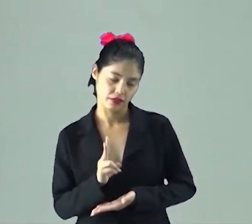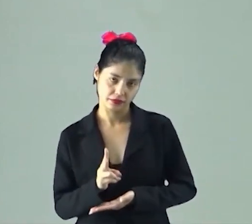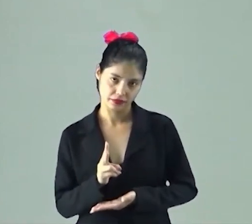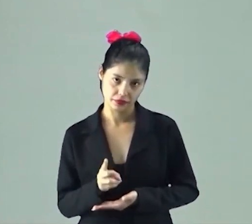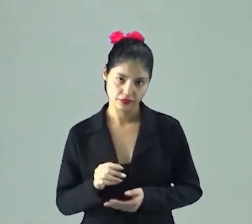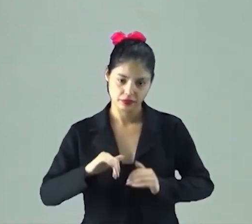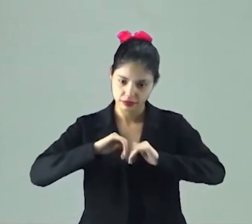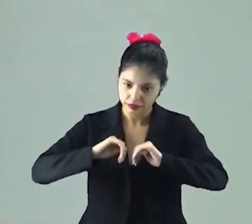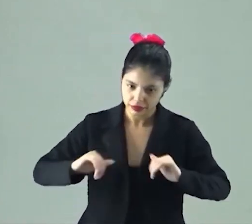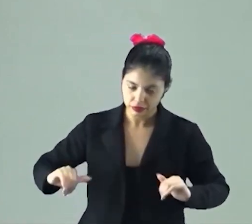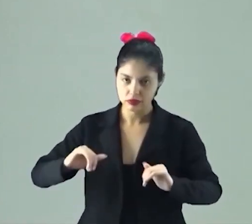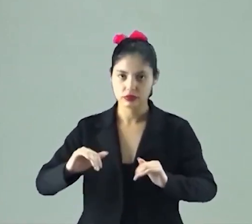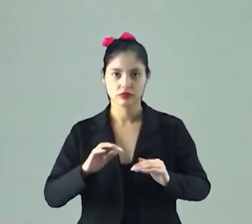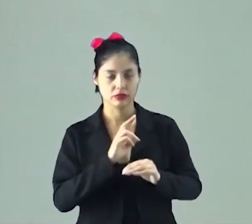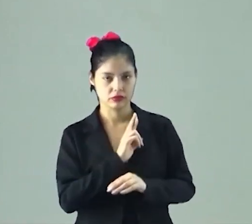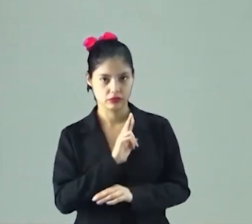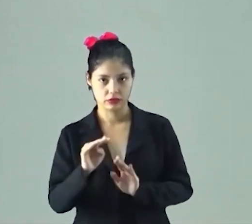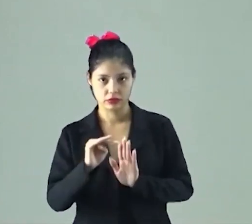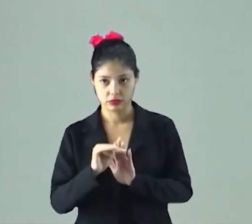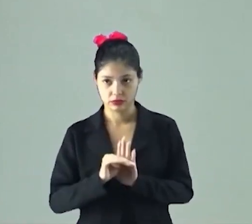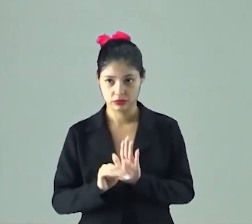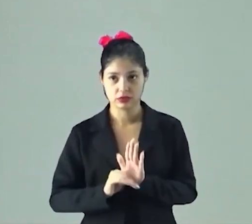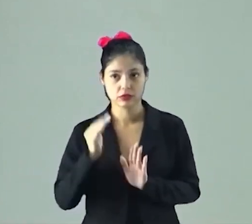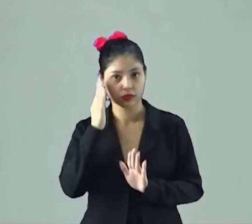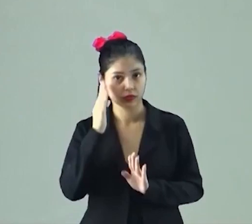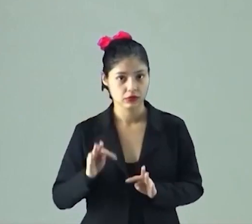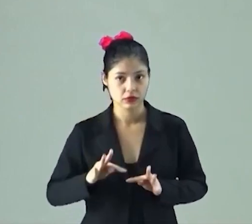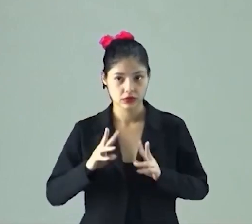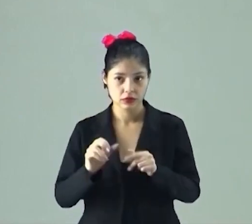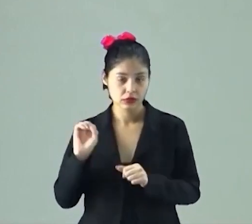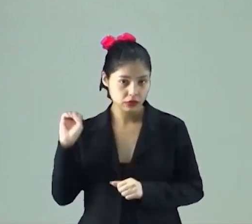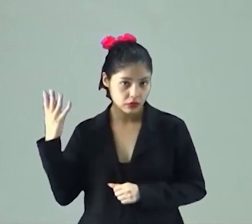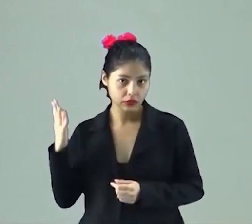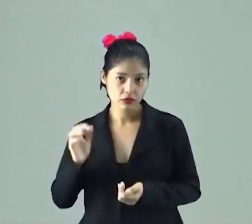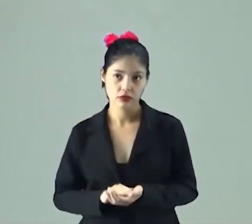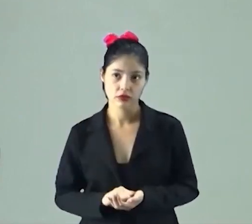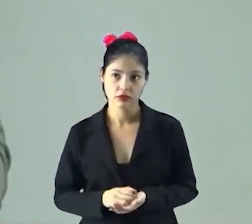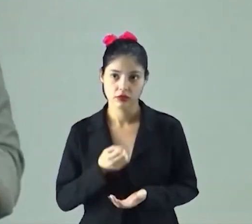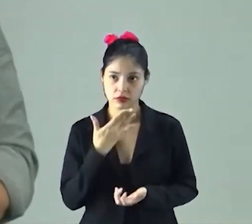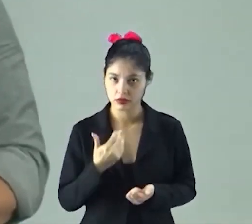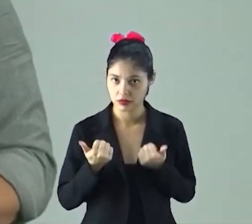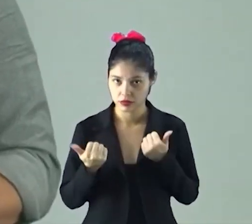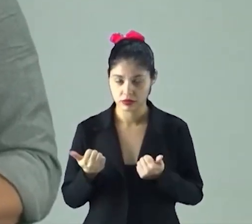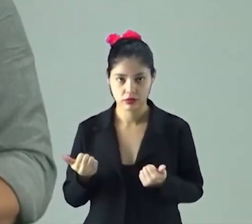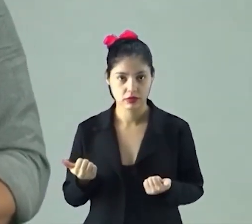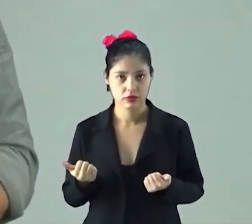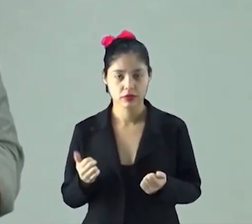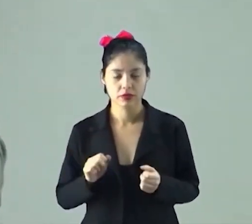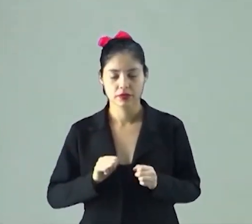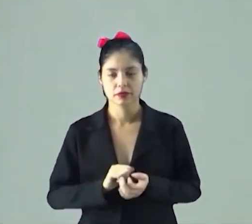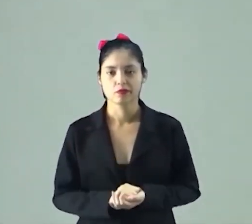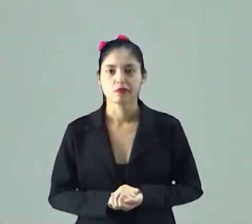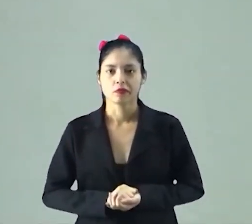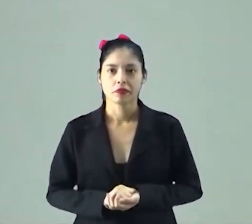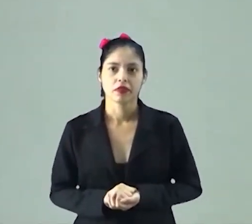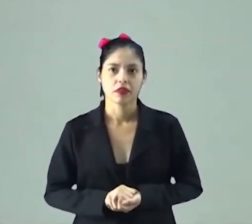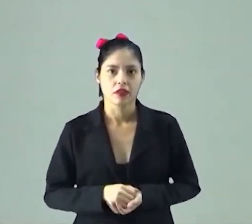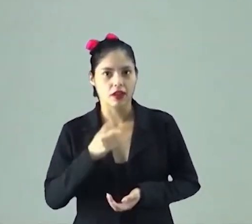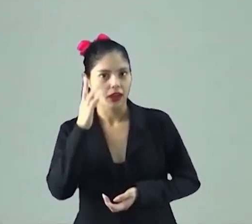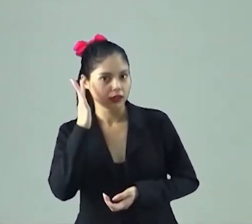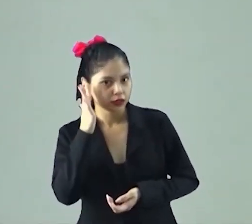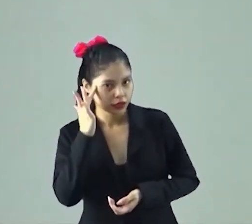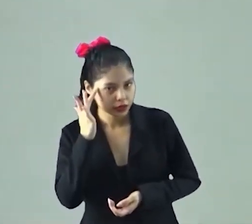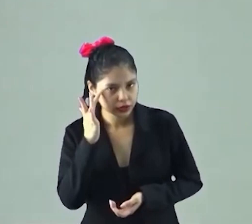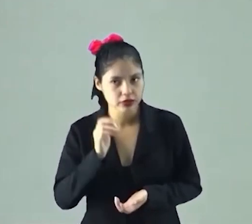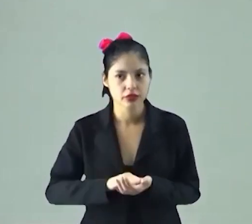vá de contra os seus princípios, vai te ajudar a entender tudo o que está acontecendo. E está tudo bem sobre isso, tá? Não fica se